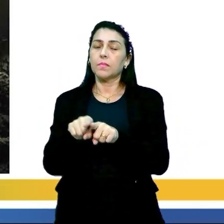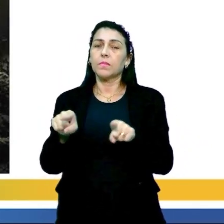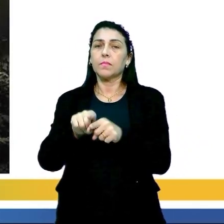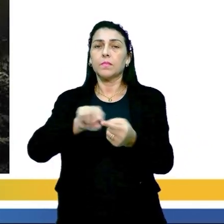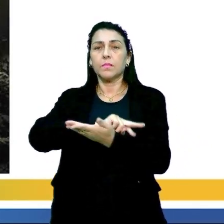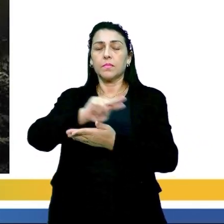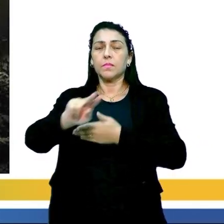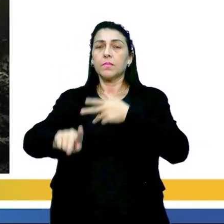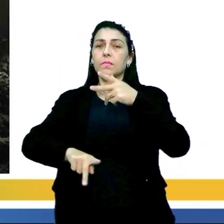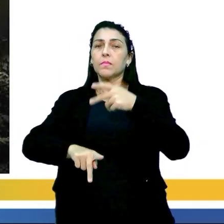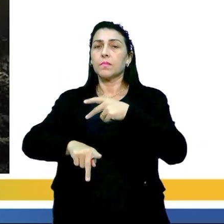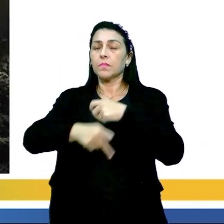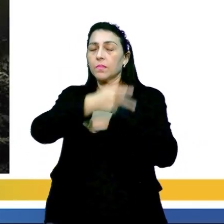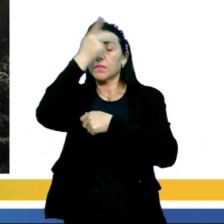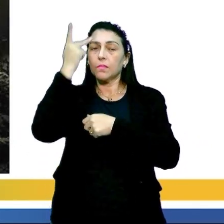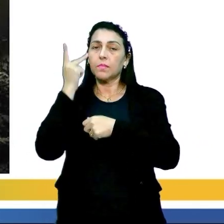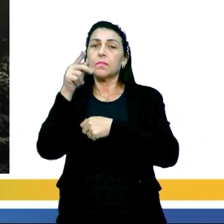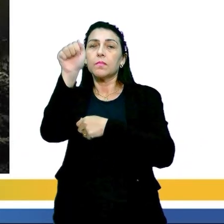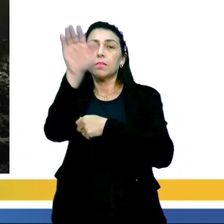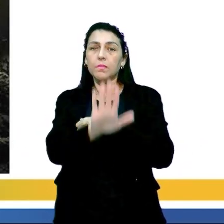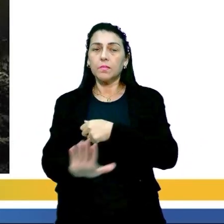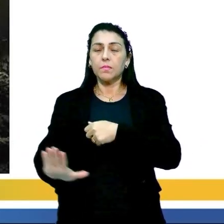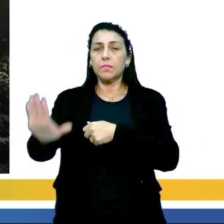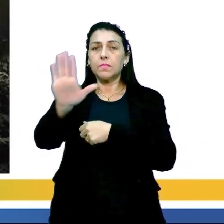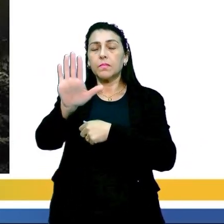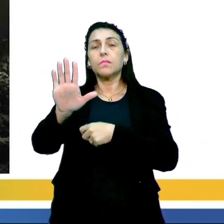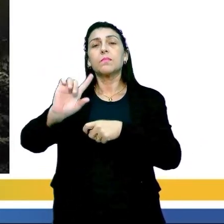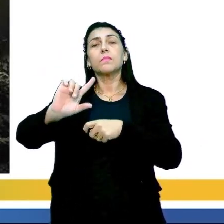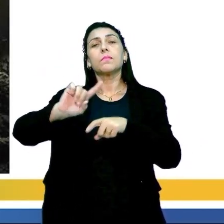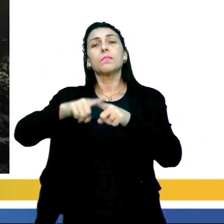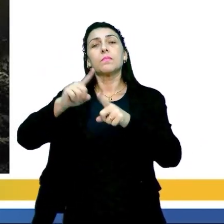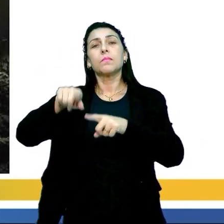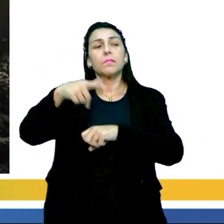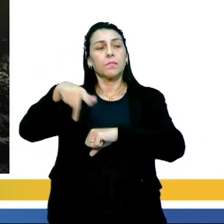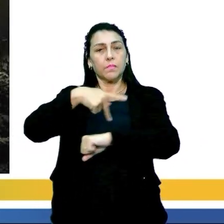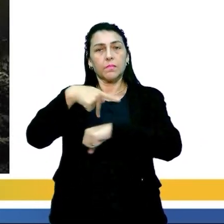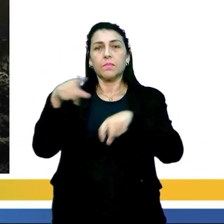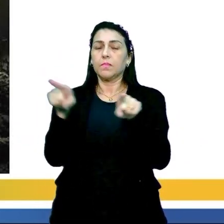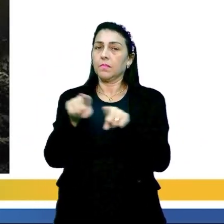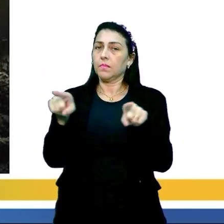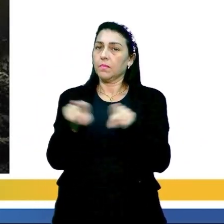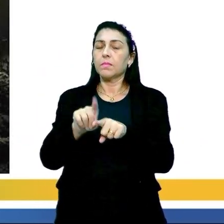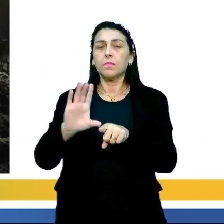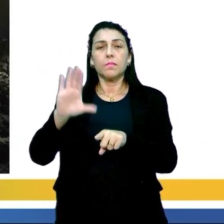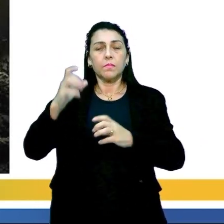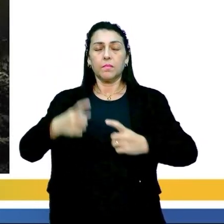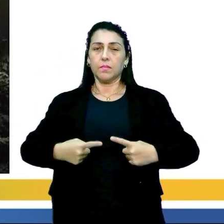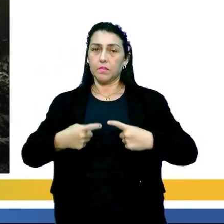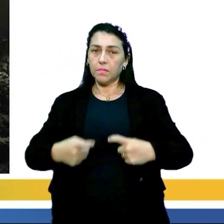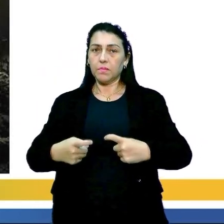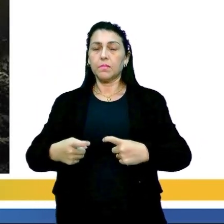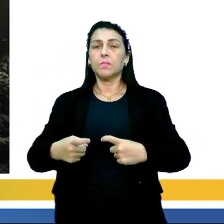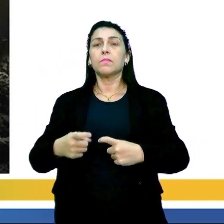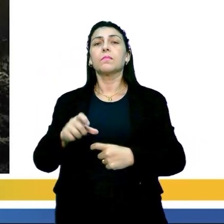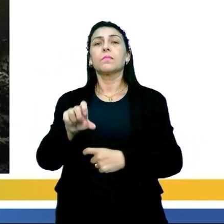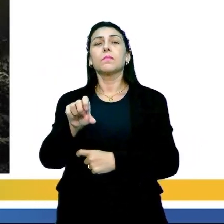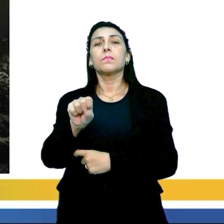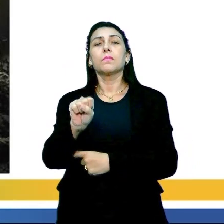várias pessoas ali da Ásia, não só da Ásia, mas em outros países também, onde ocorrem guerras civis, como na